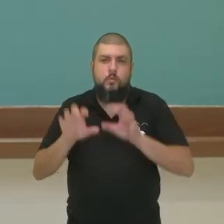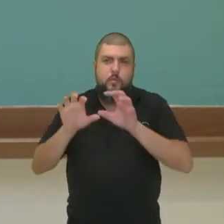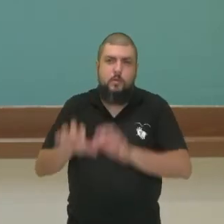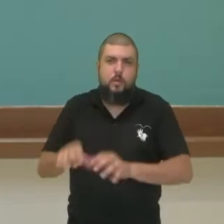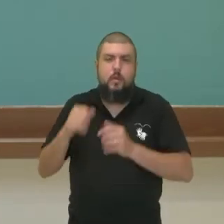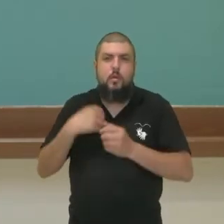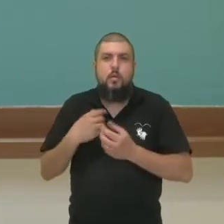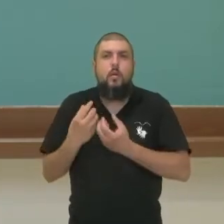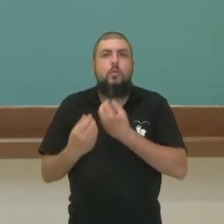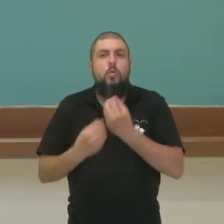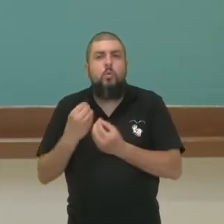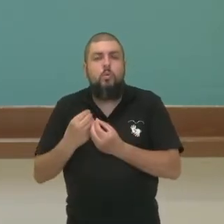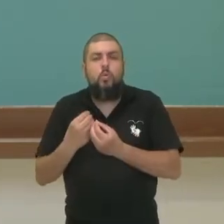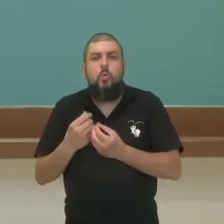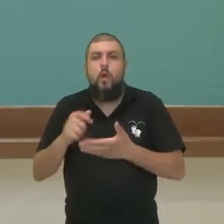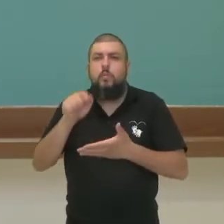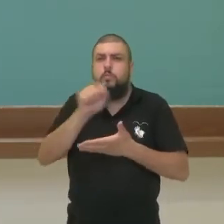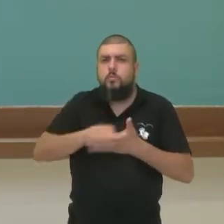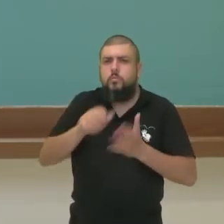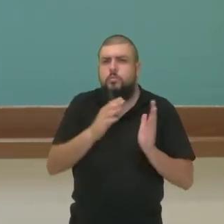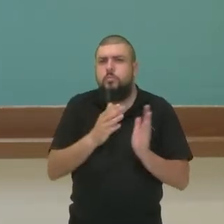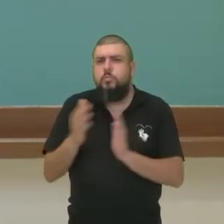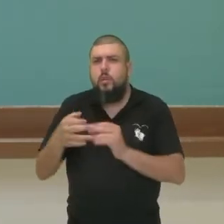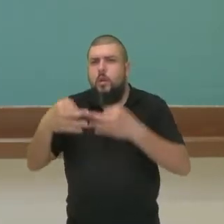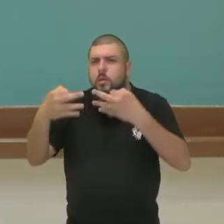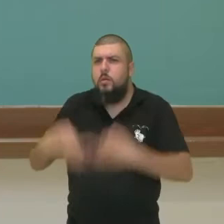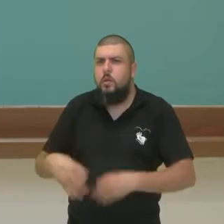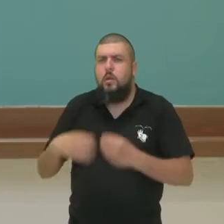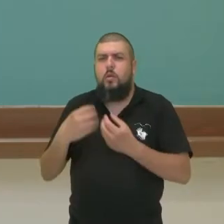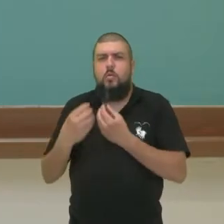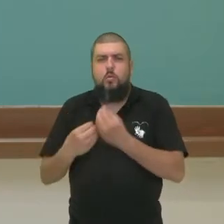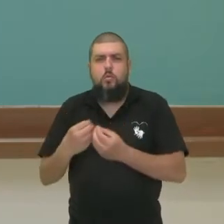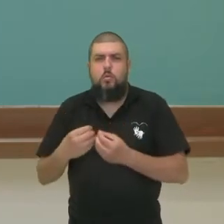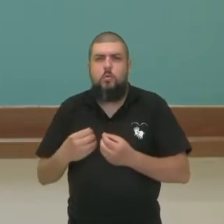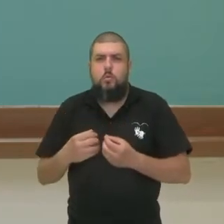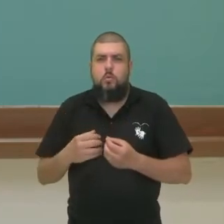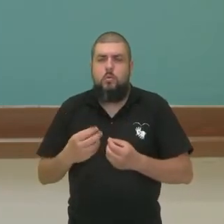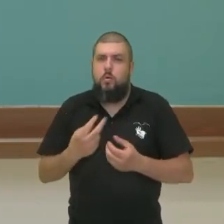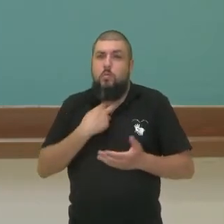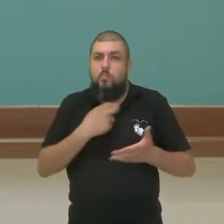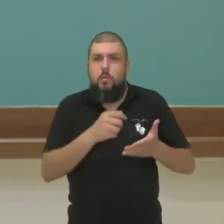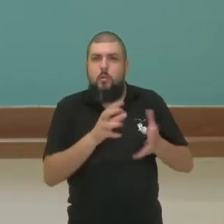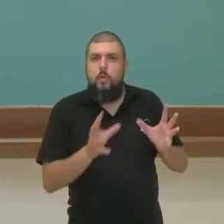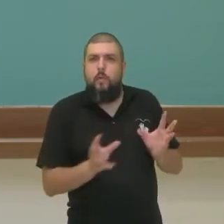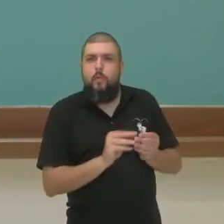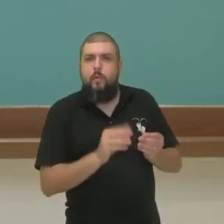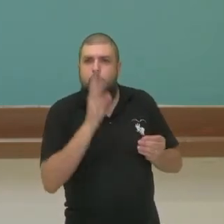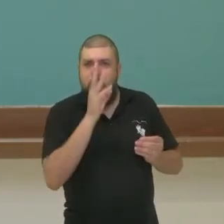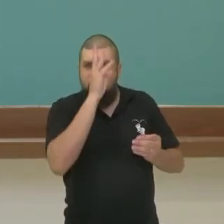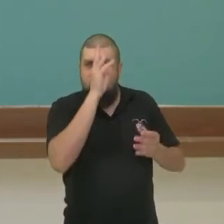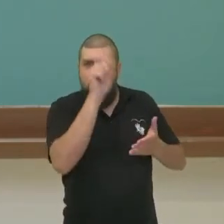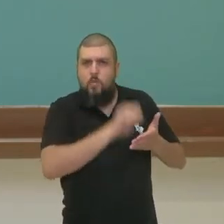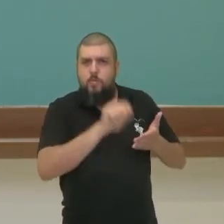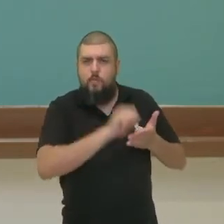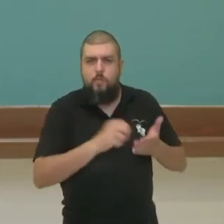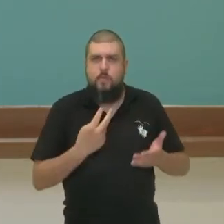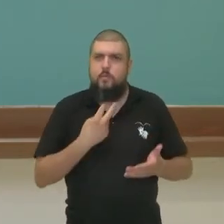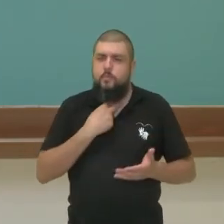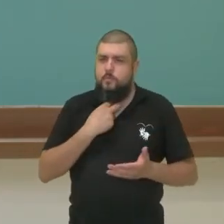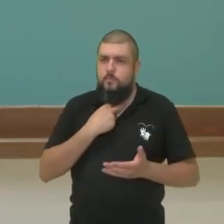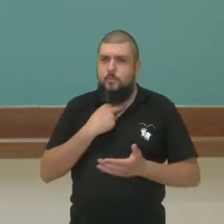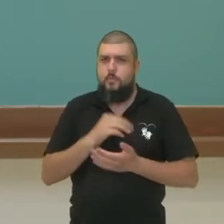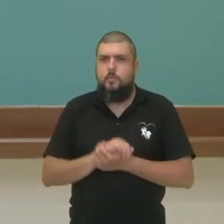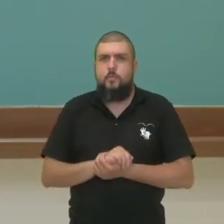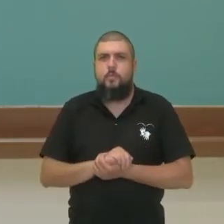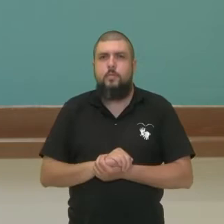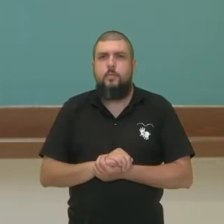que o resenhista vai desenvolver sua opinião. Ele não pode tirar a opinião do nada. Belezinha? Então, retomando